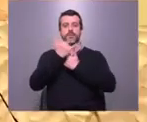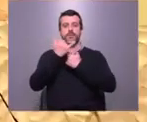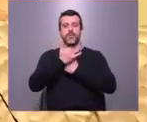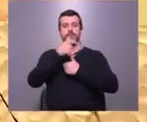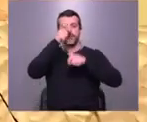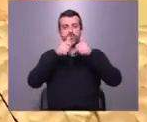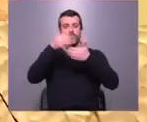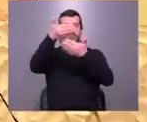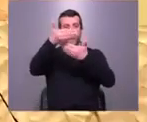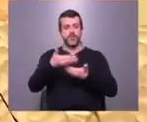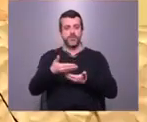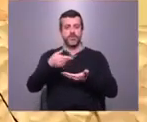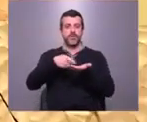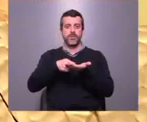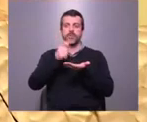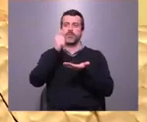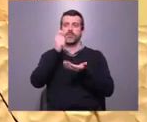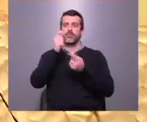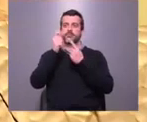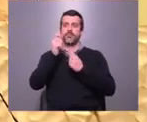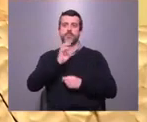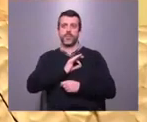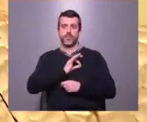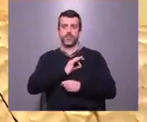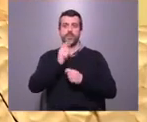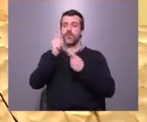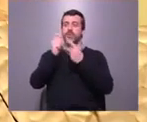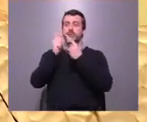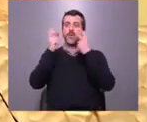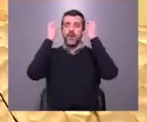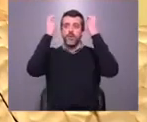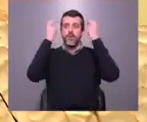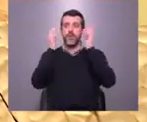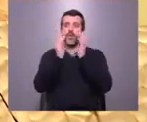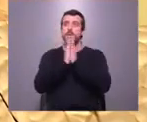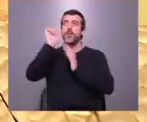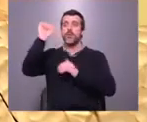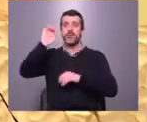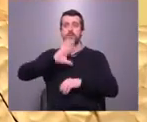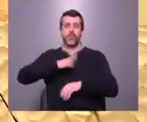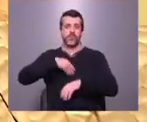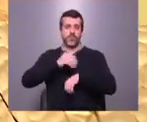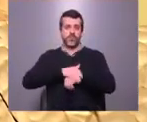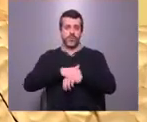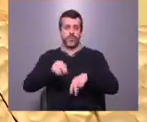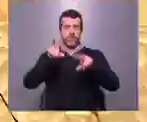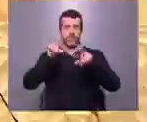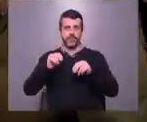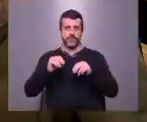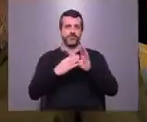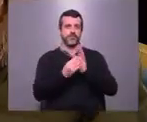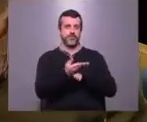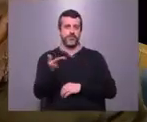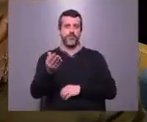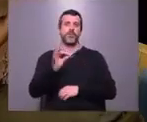Felizes os convidados para a ceia do Senhor. Eis o Cordeiro de Deus que tira o pecado do mundo. Senhor, eu não